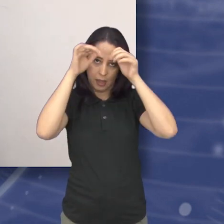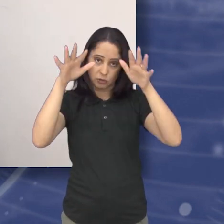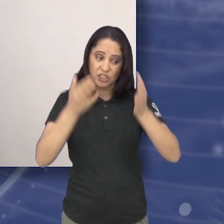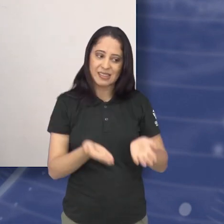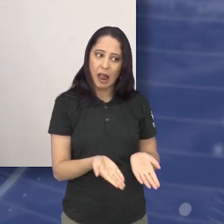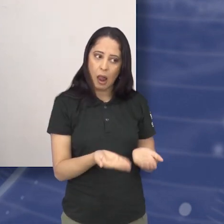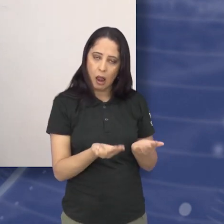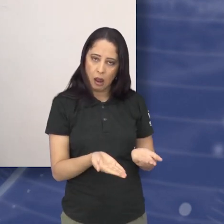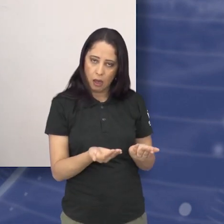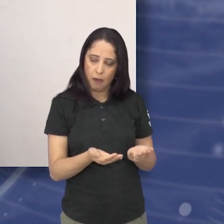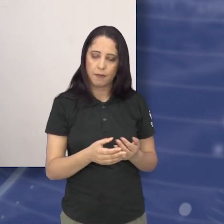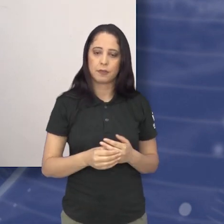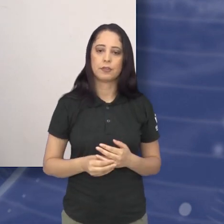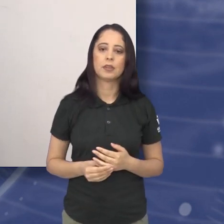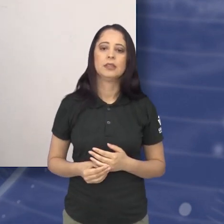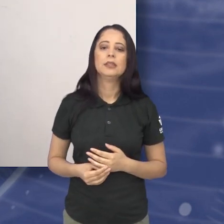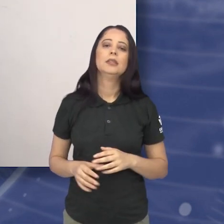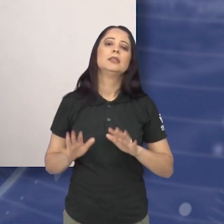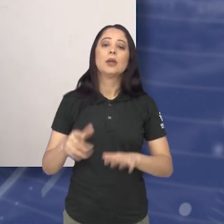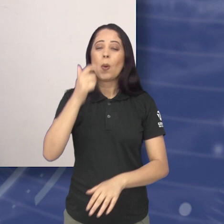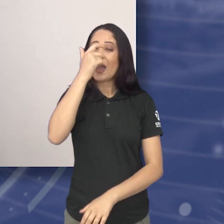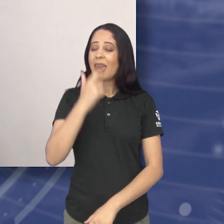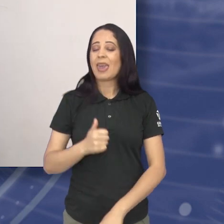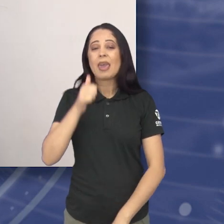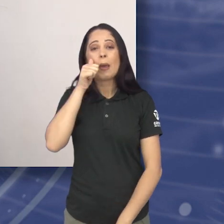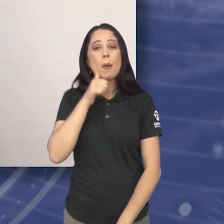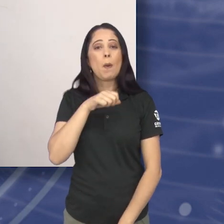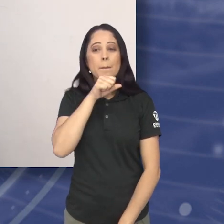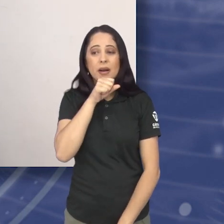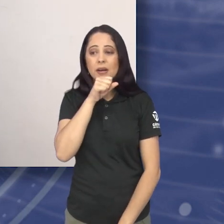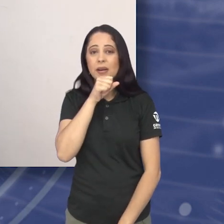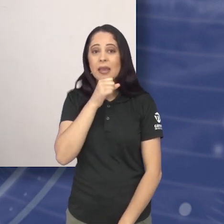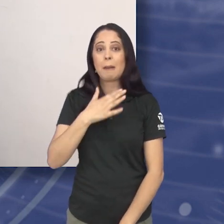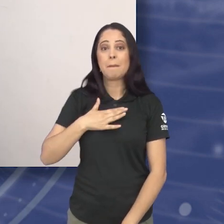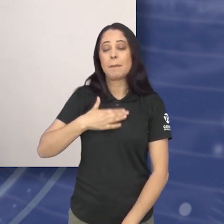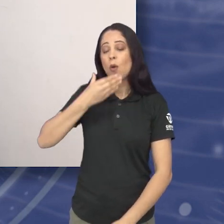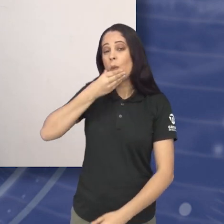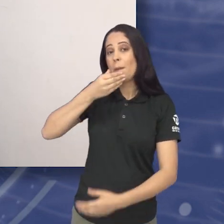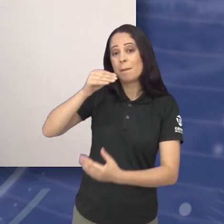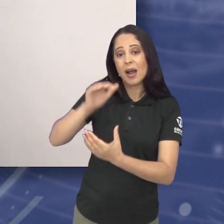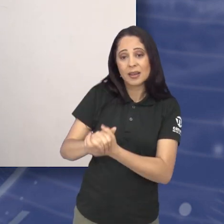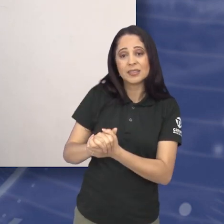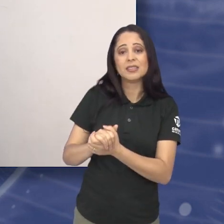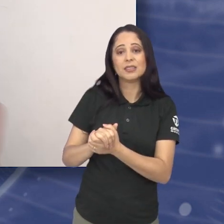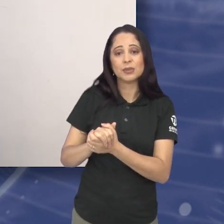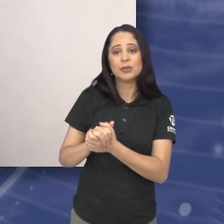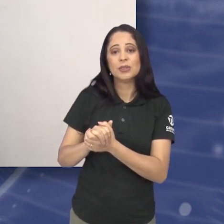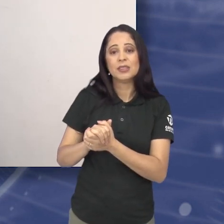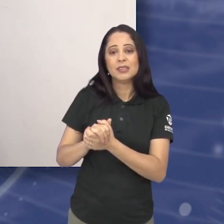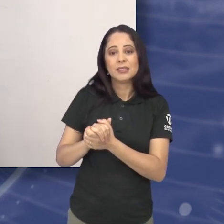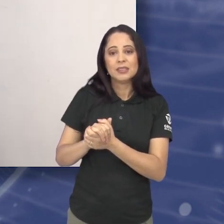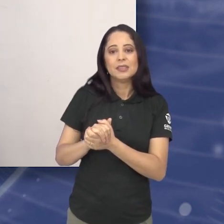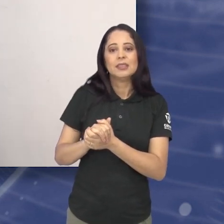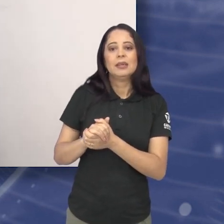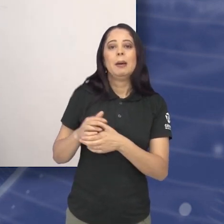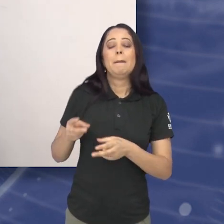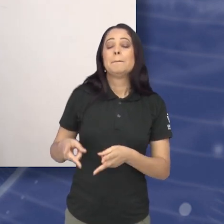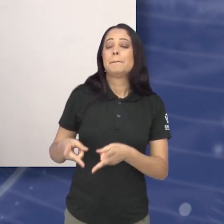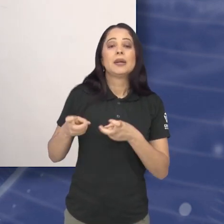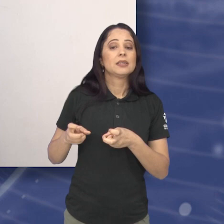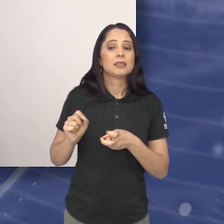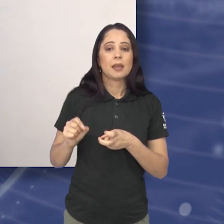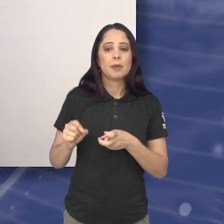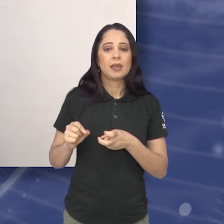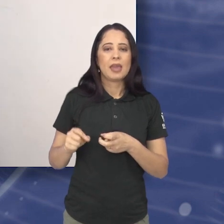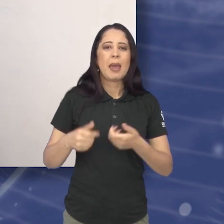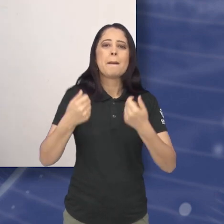leve. E eu como mãe, meu esposo como pai, a gente vê que ele, na verdade, é moderado, porque ele